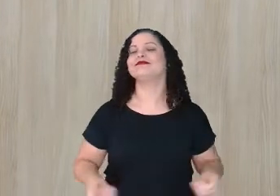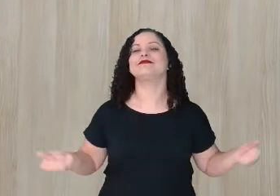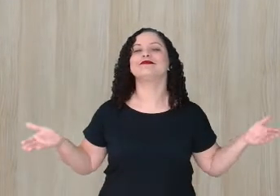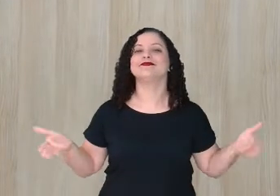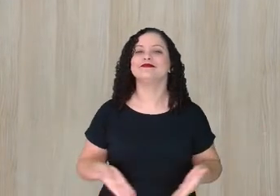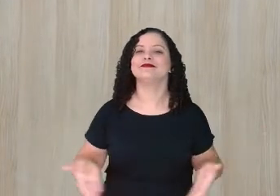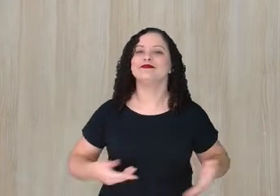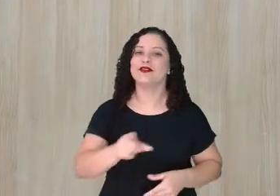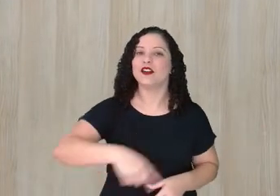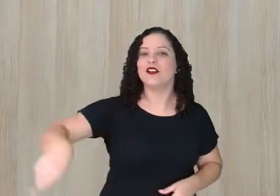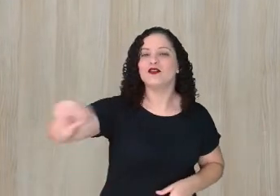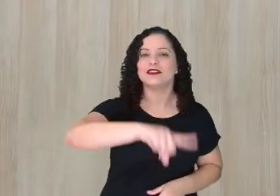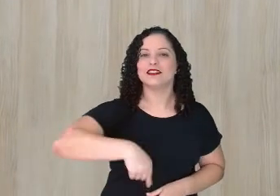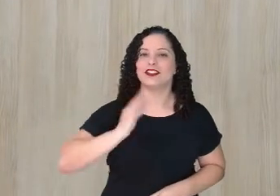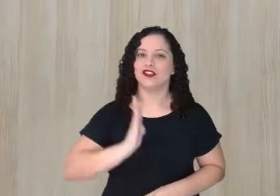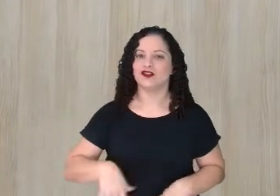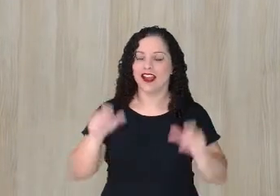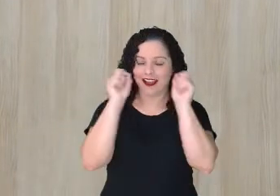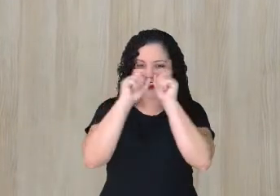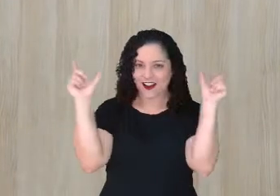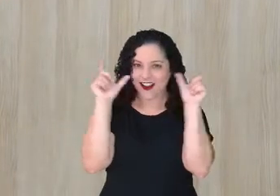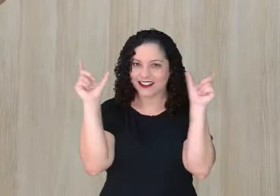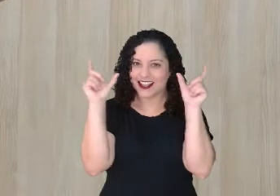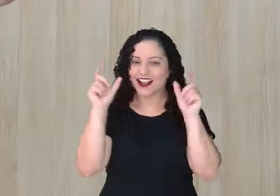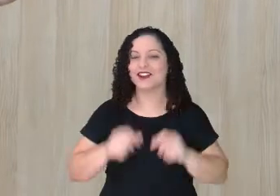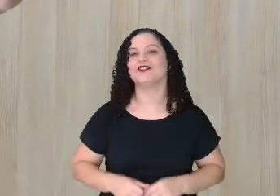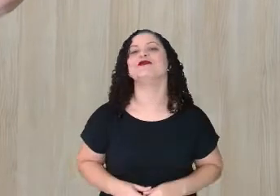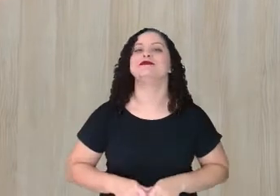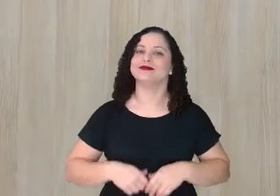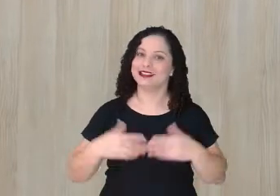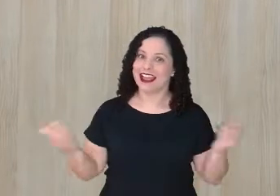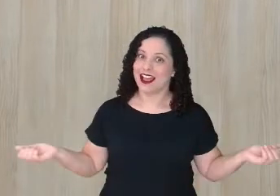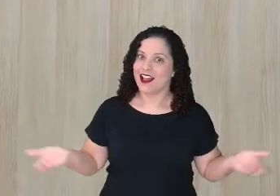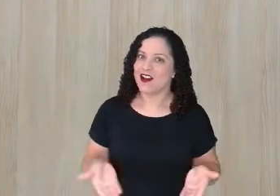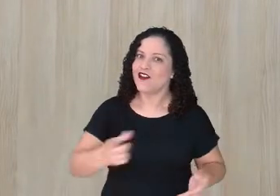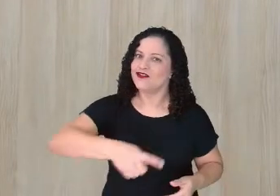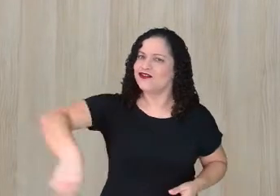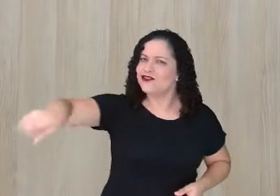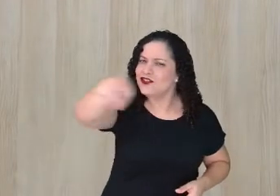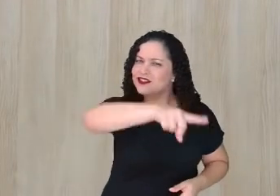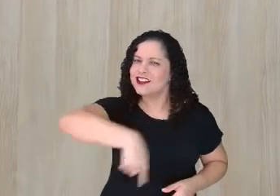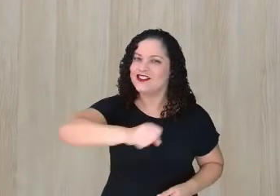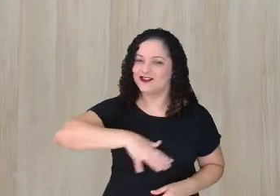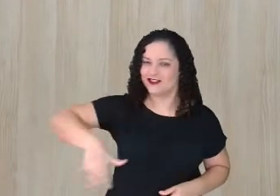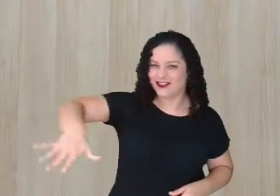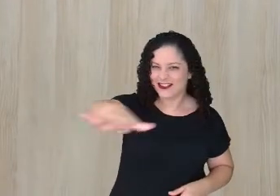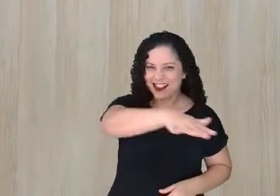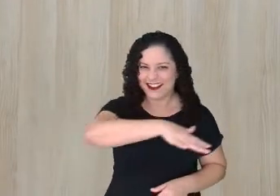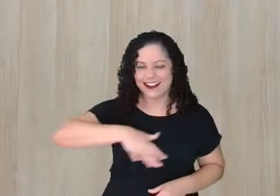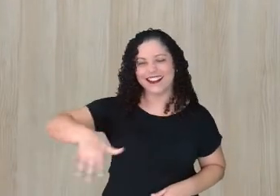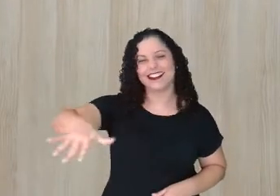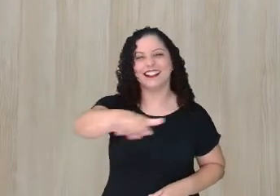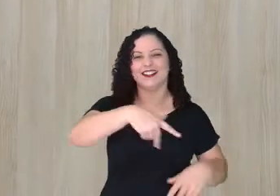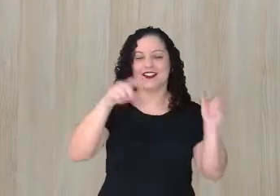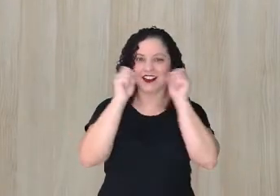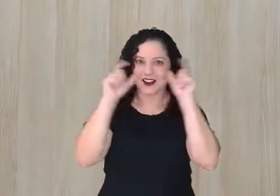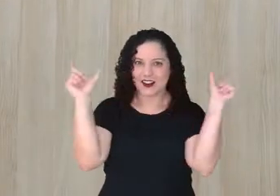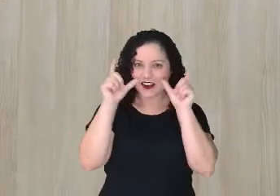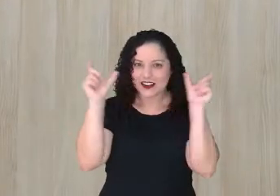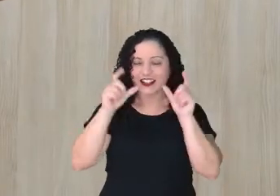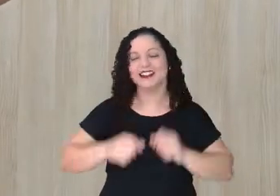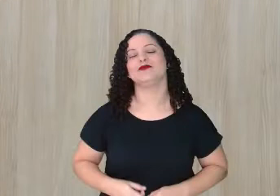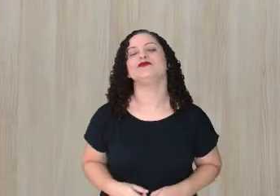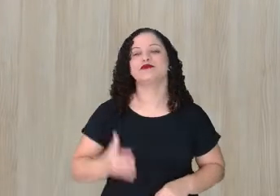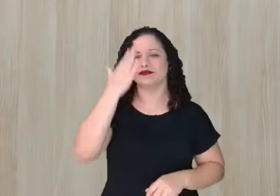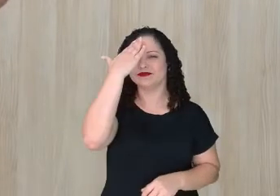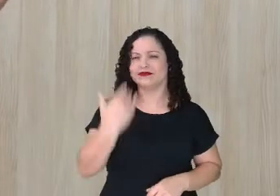aí, já acordaram? Eu não vou falar acorda Pedrinho, acorda todo mundo. Eu sei que o final de semana assim,